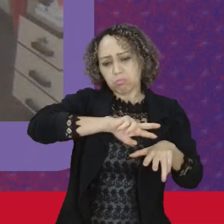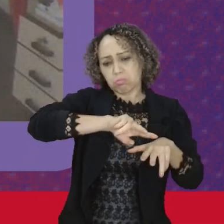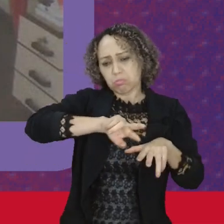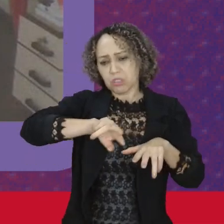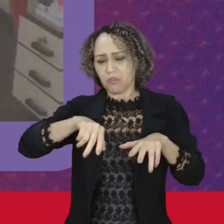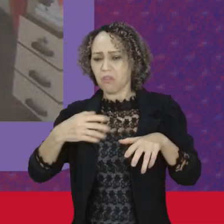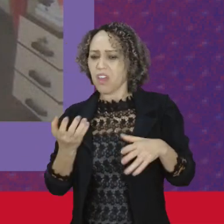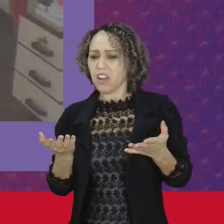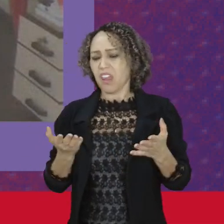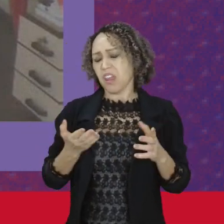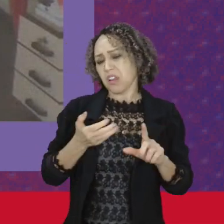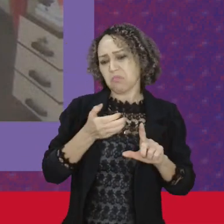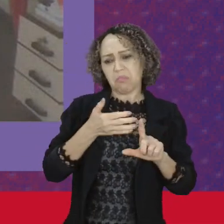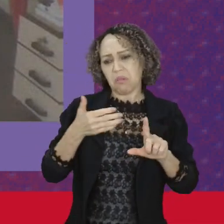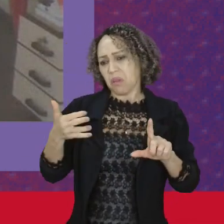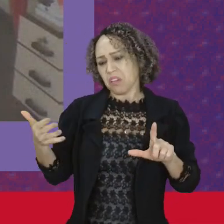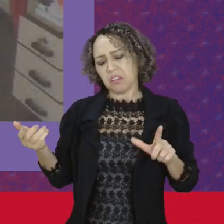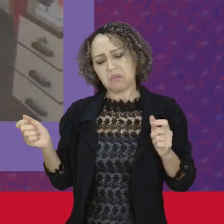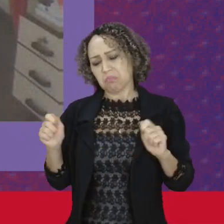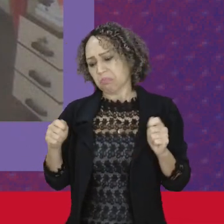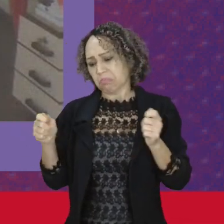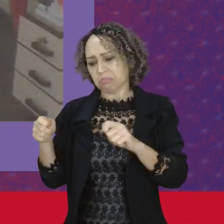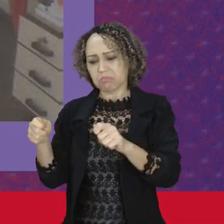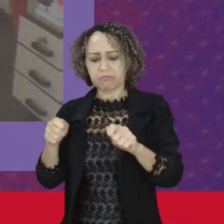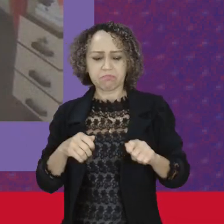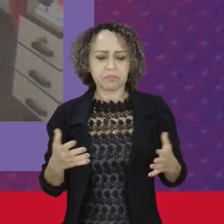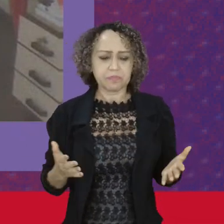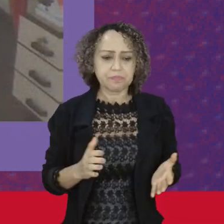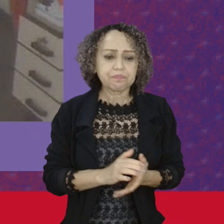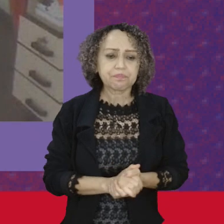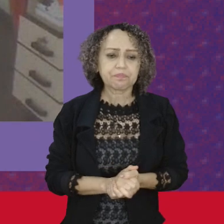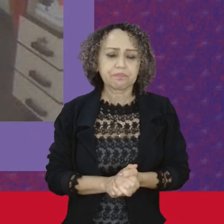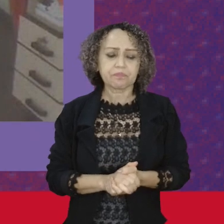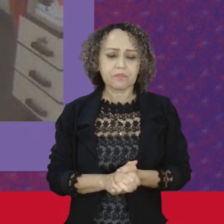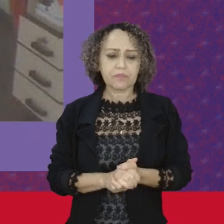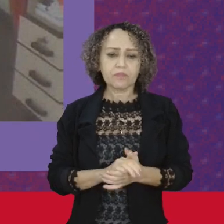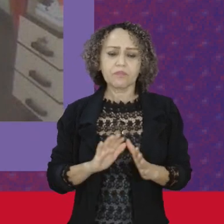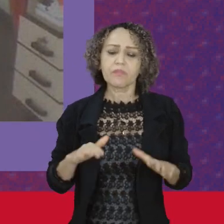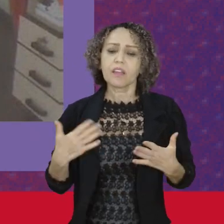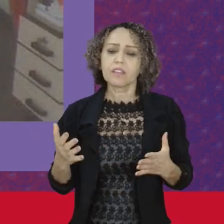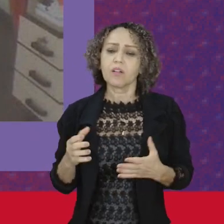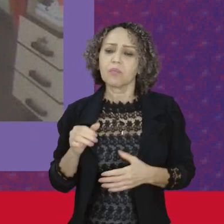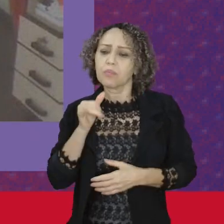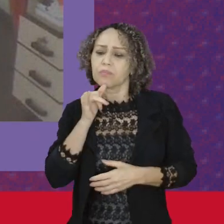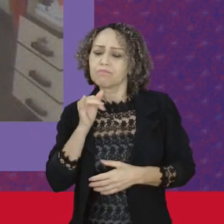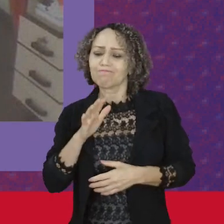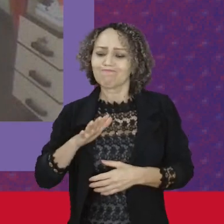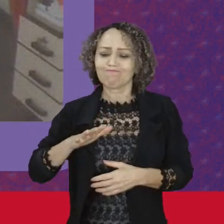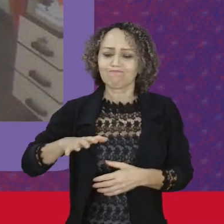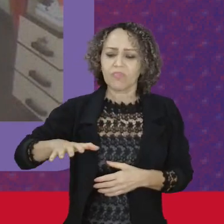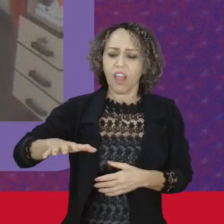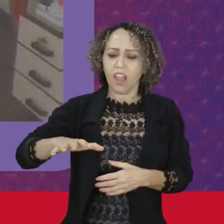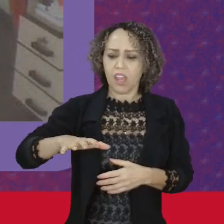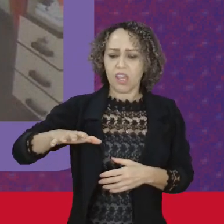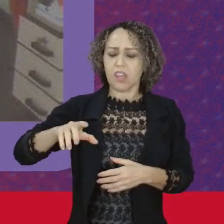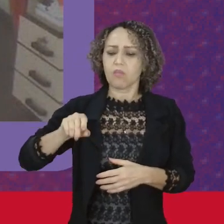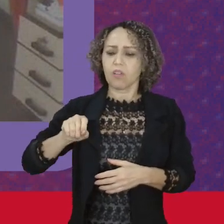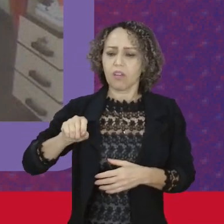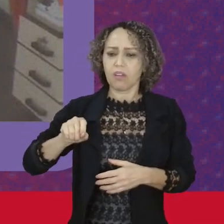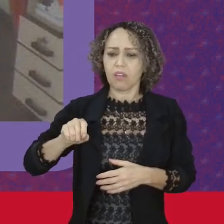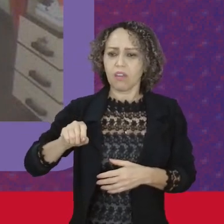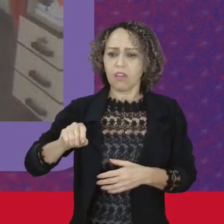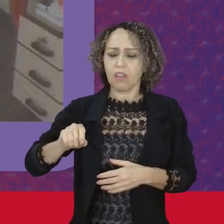ditadura pretendia fazer daqui um grande parque industrial, né, ser uma grande potência no mundo. E aí,